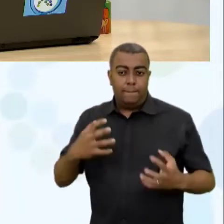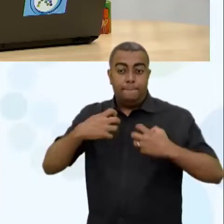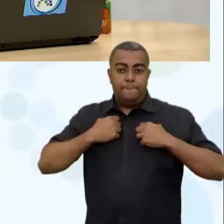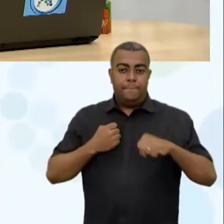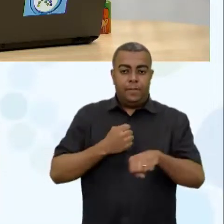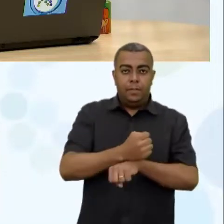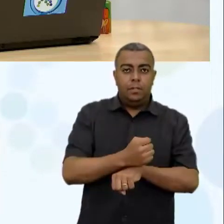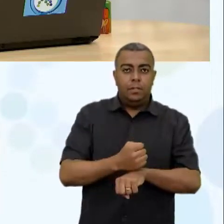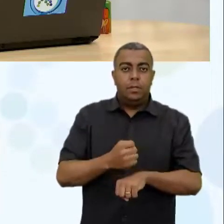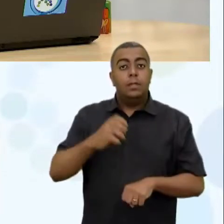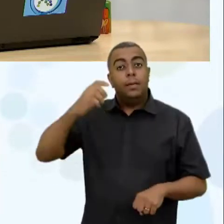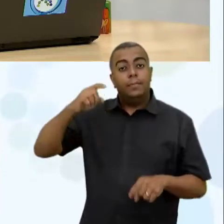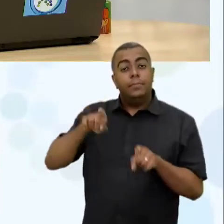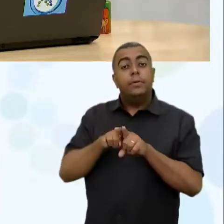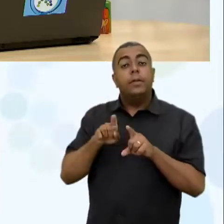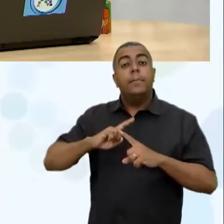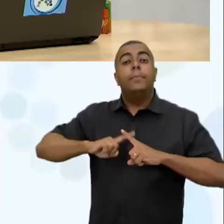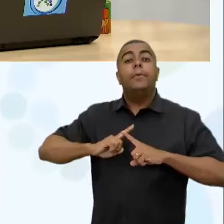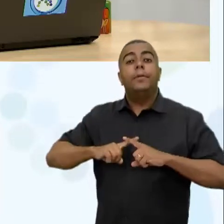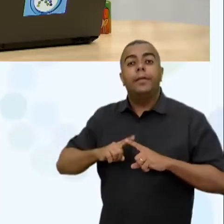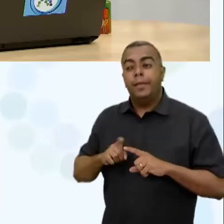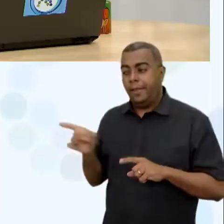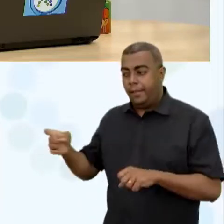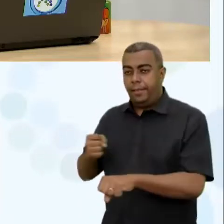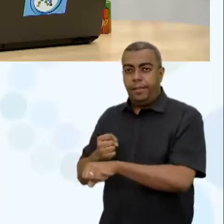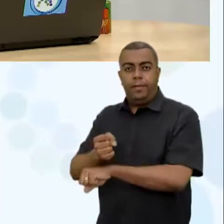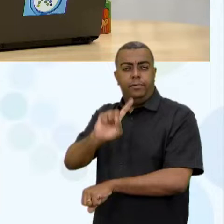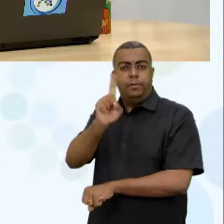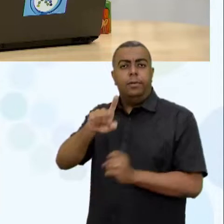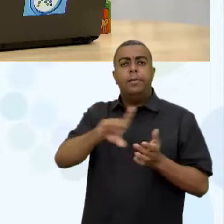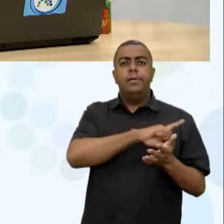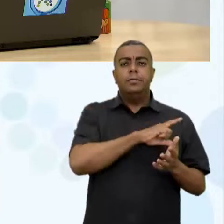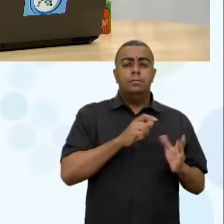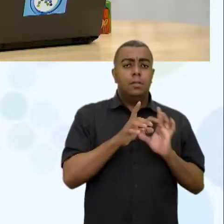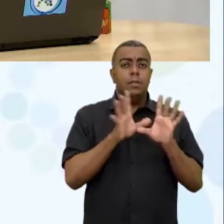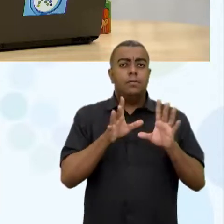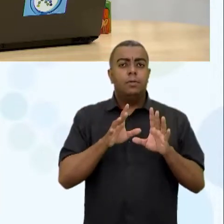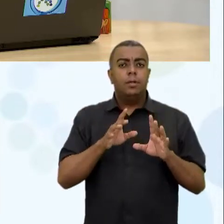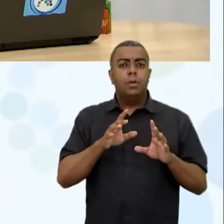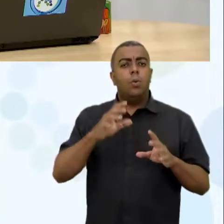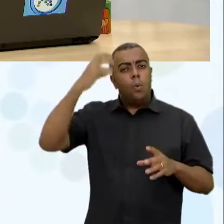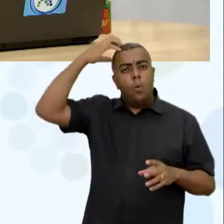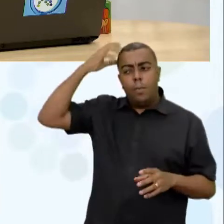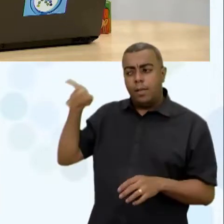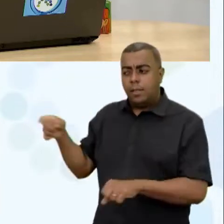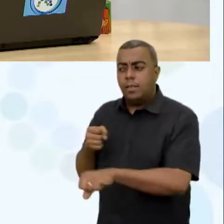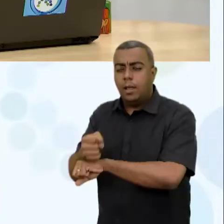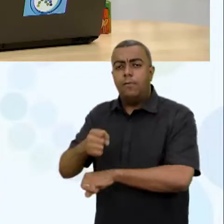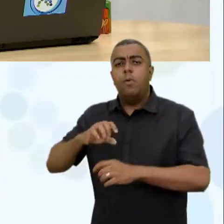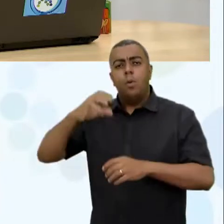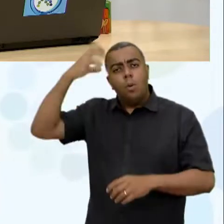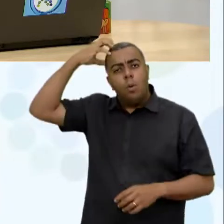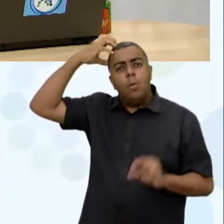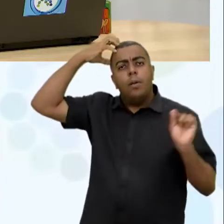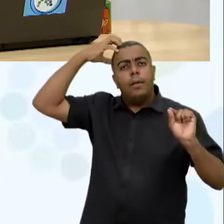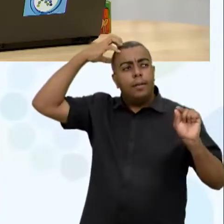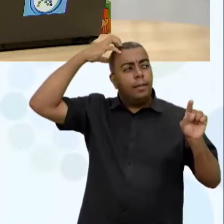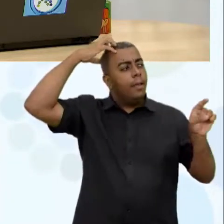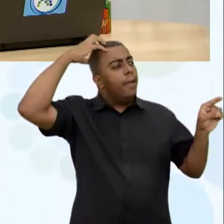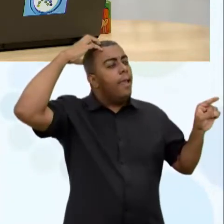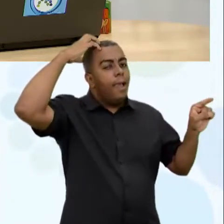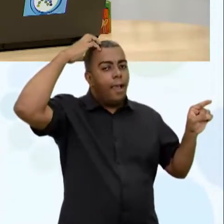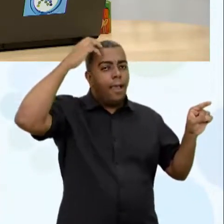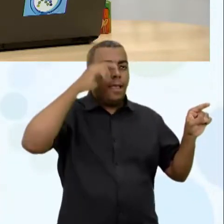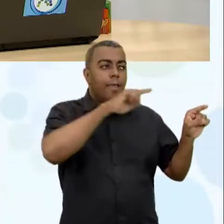um agente, né? Tem um agente. Tem alguém... Então, quando a gente está falando, por exemplo, que o preto sofre com essa situação, alguém está se